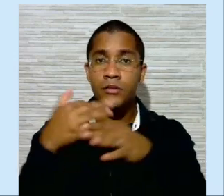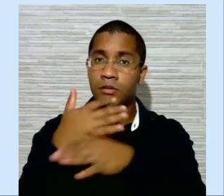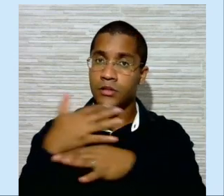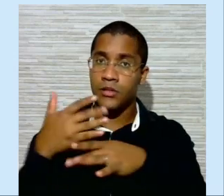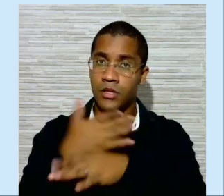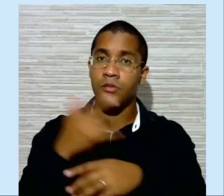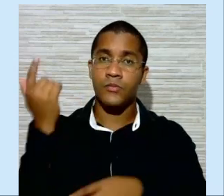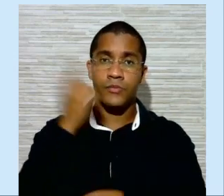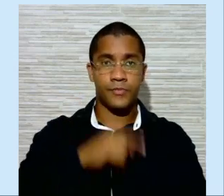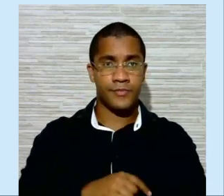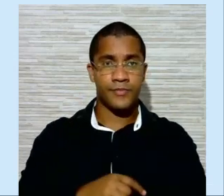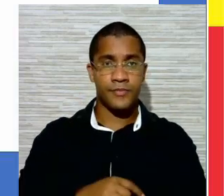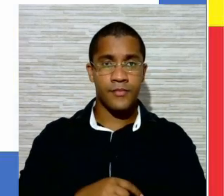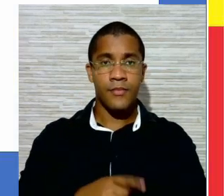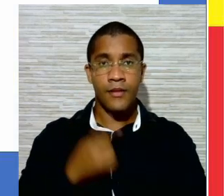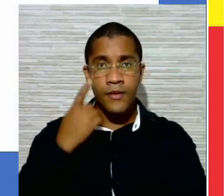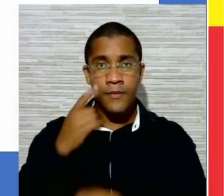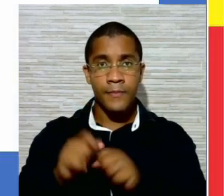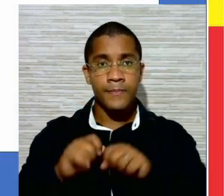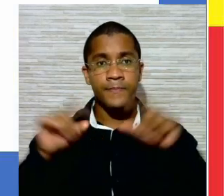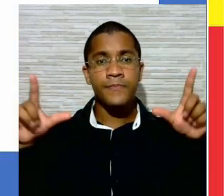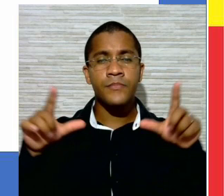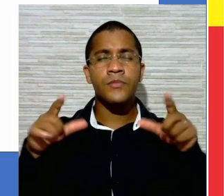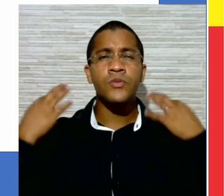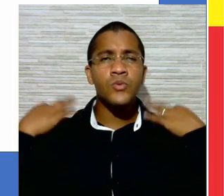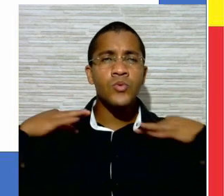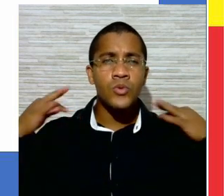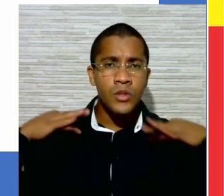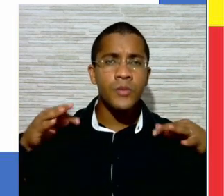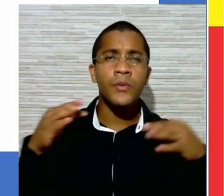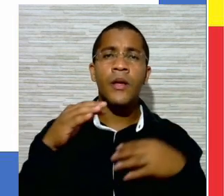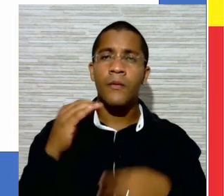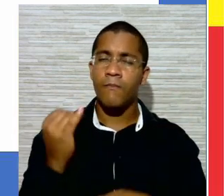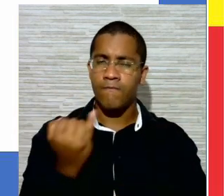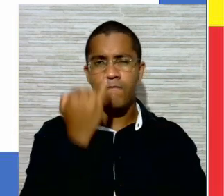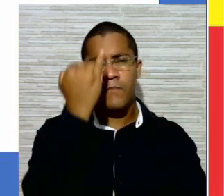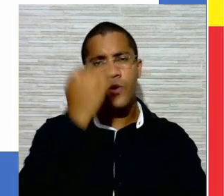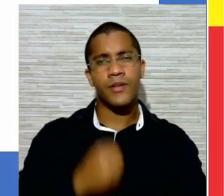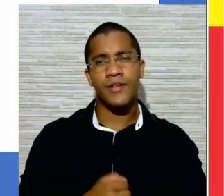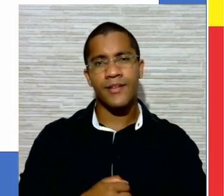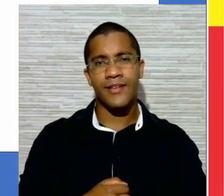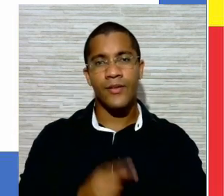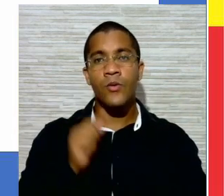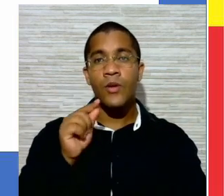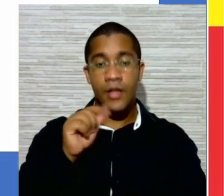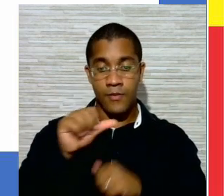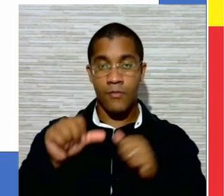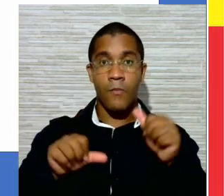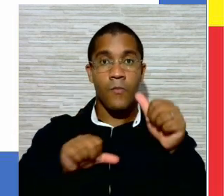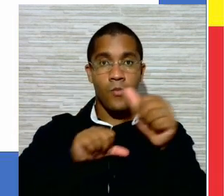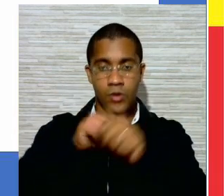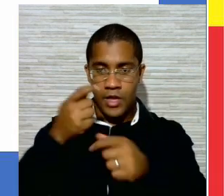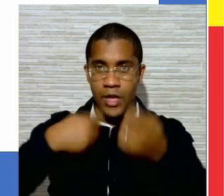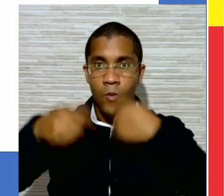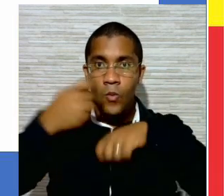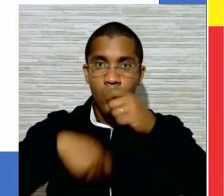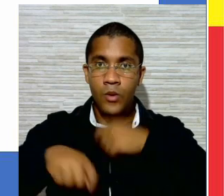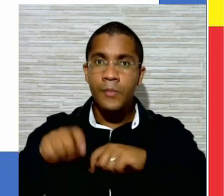das cidades. Ok, gente? Observa na tela agora. O turismo é um importante transformador